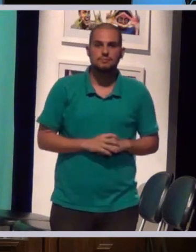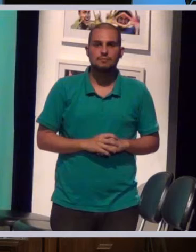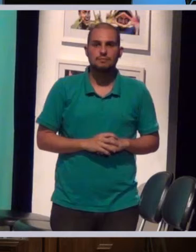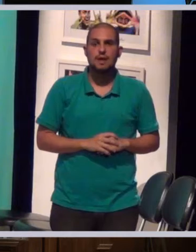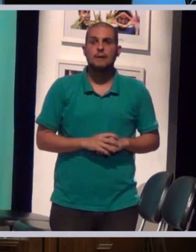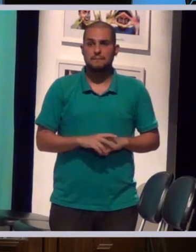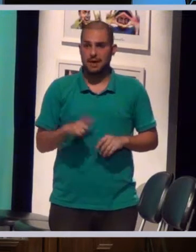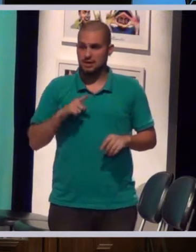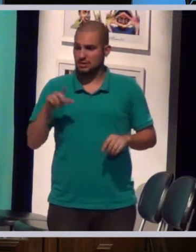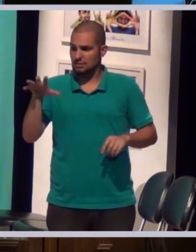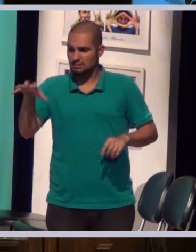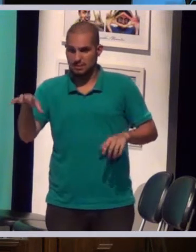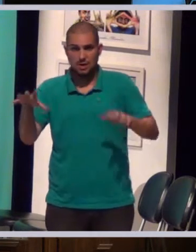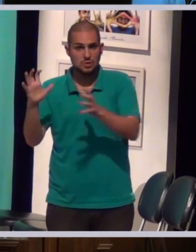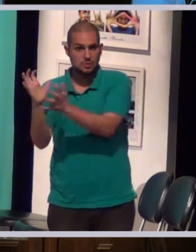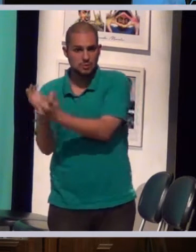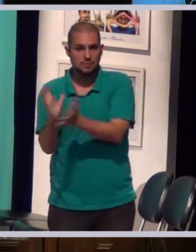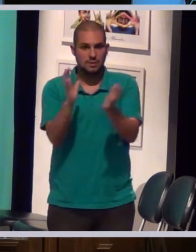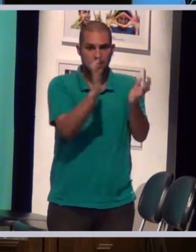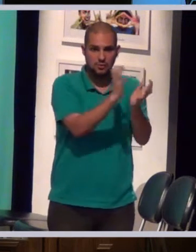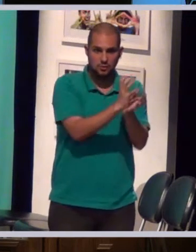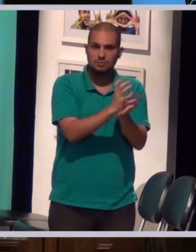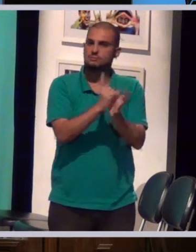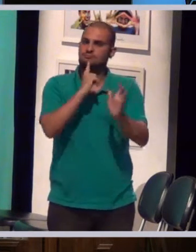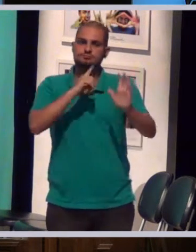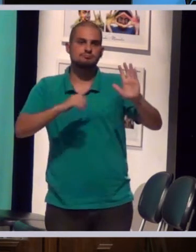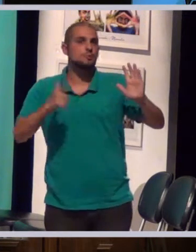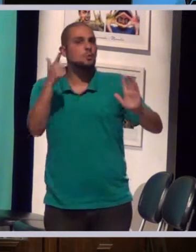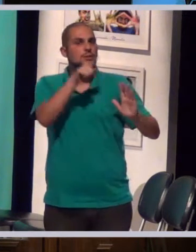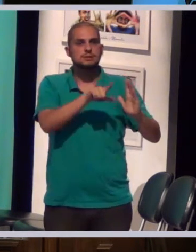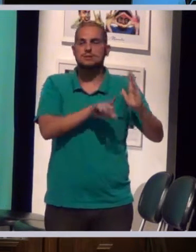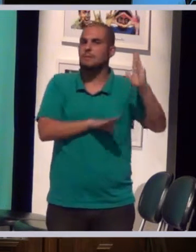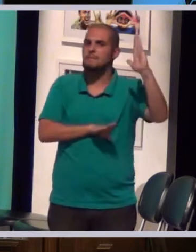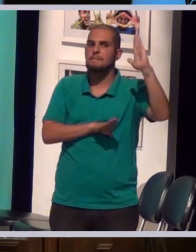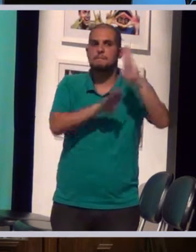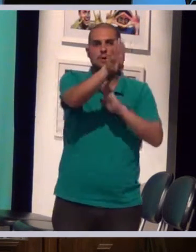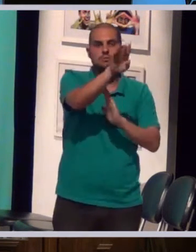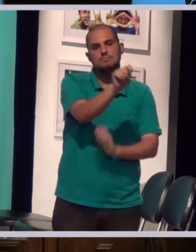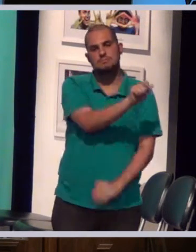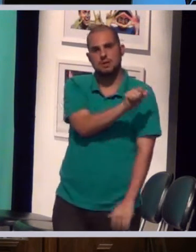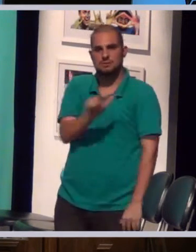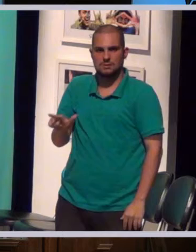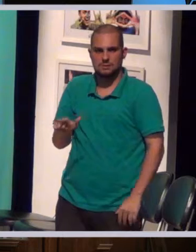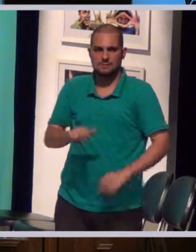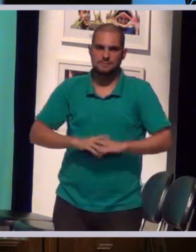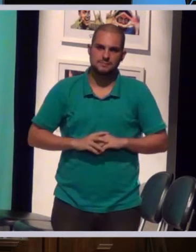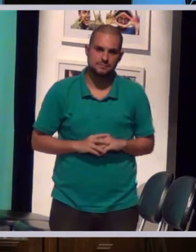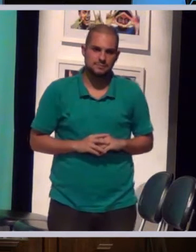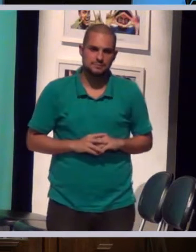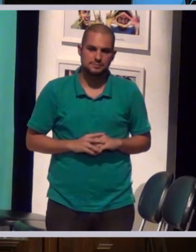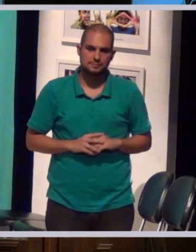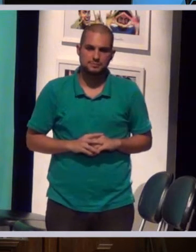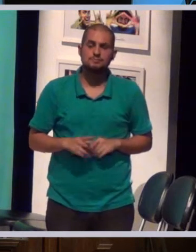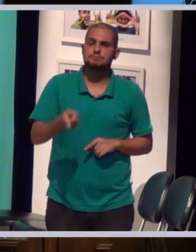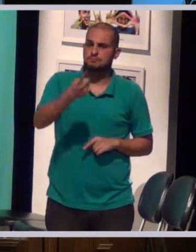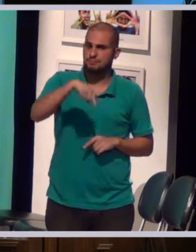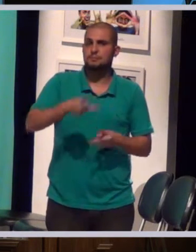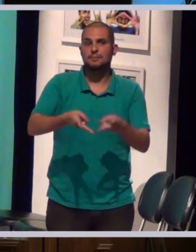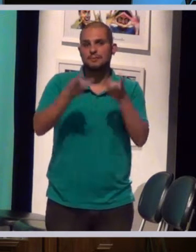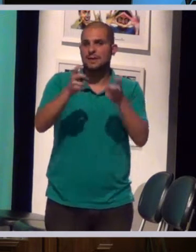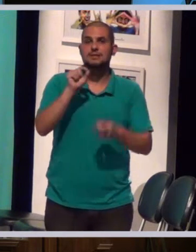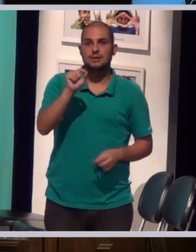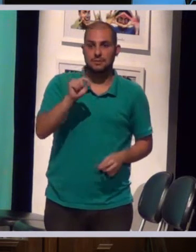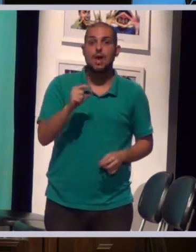salto de desenvolvimento nessa passagem aí do 2º para o 4º ano. Então, a gente percebe que